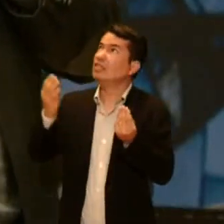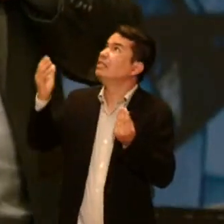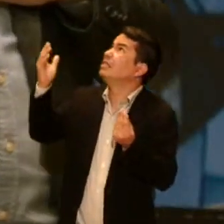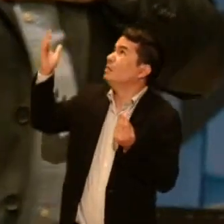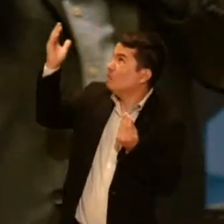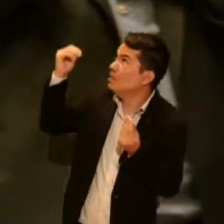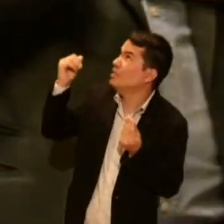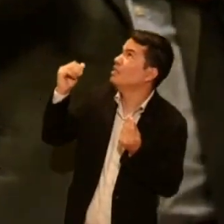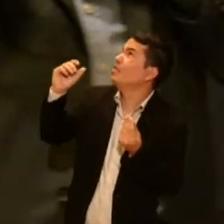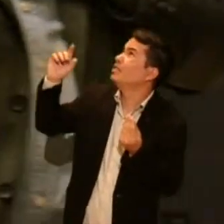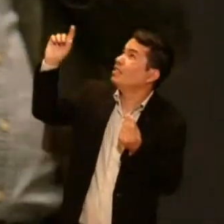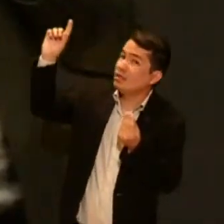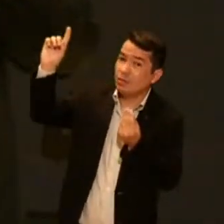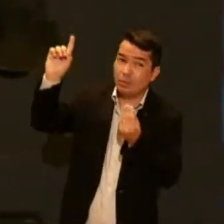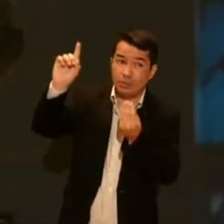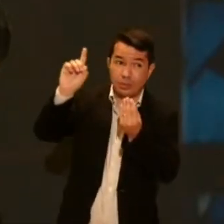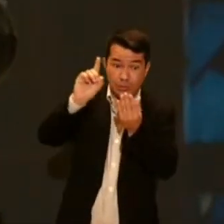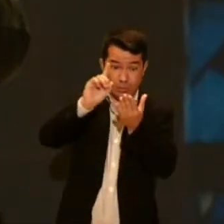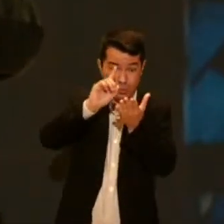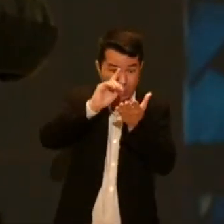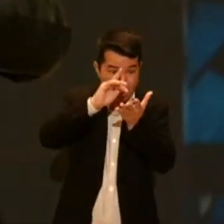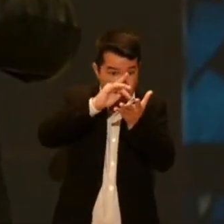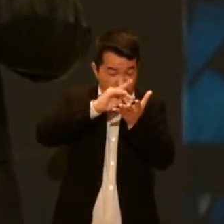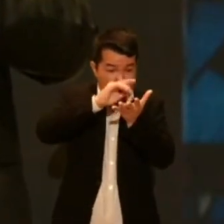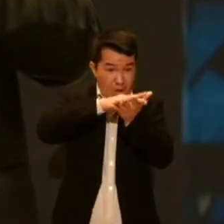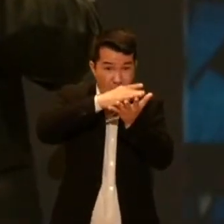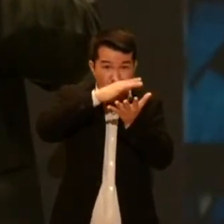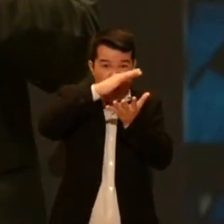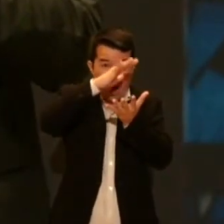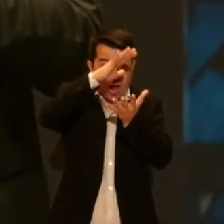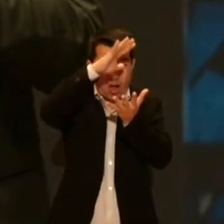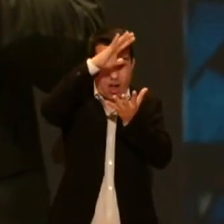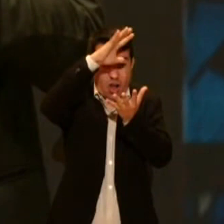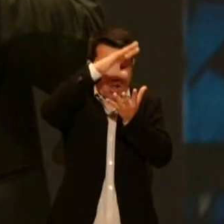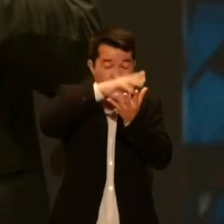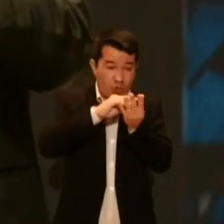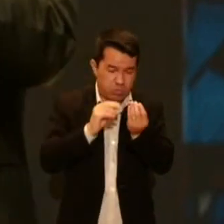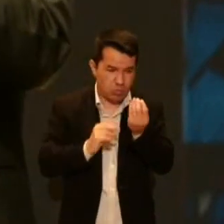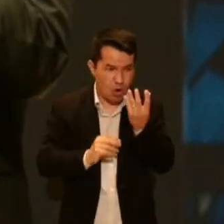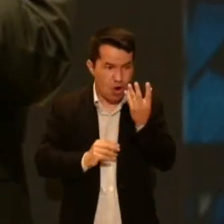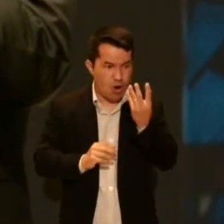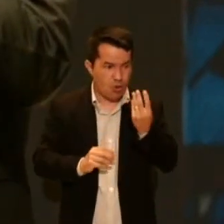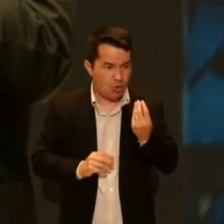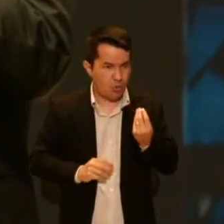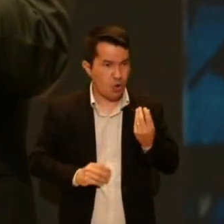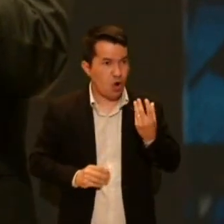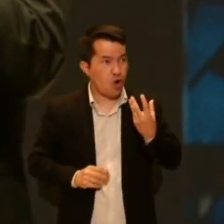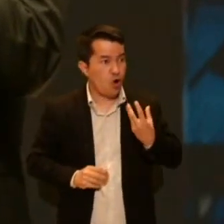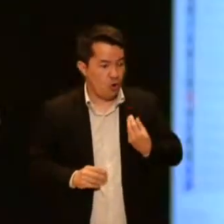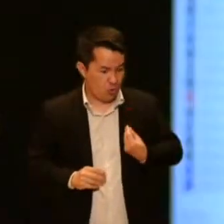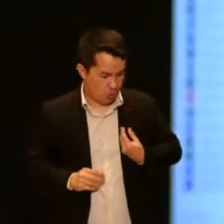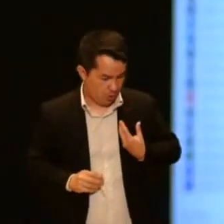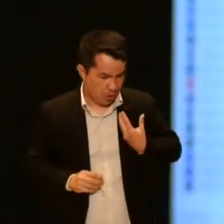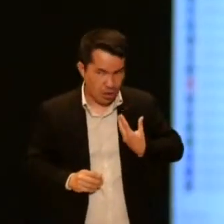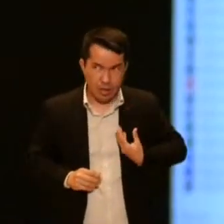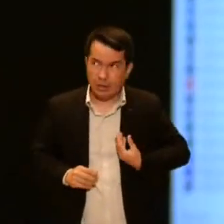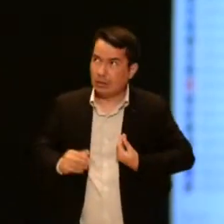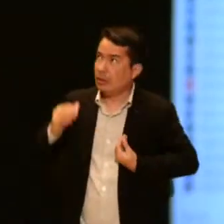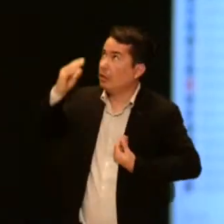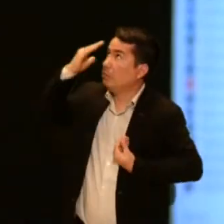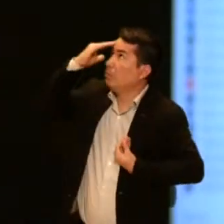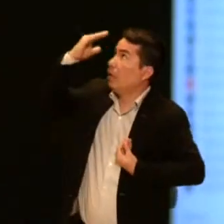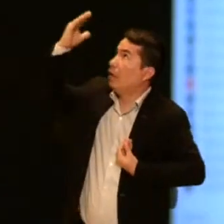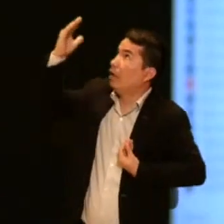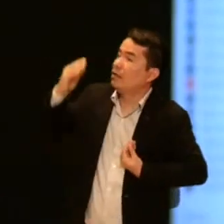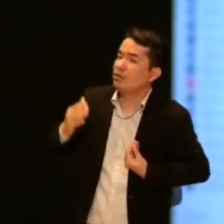andar com Jesus não é a gente professar uma fé religiosa que tem uma placa em algum